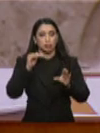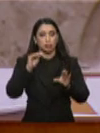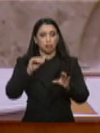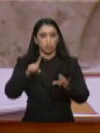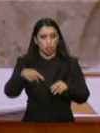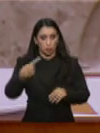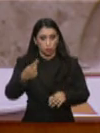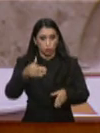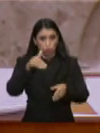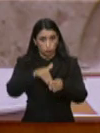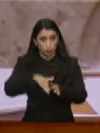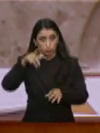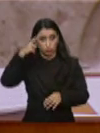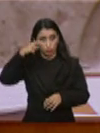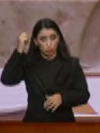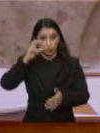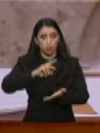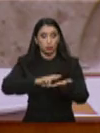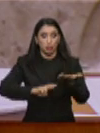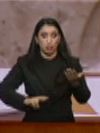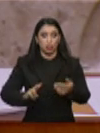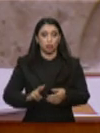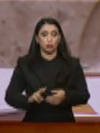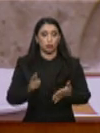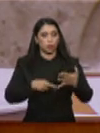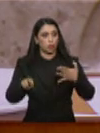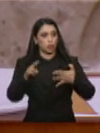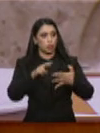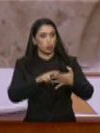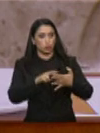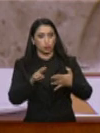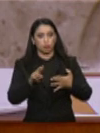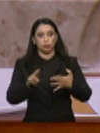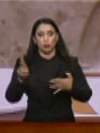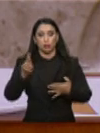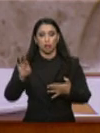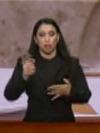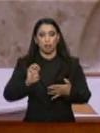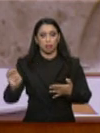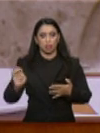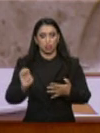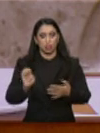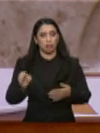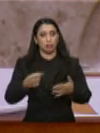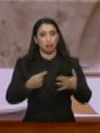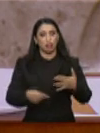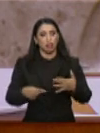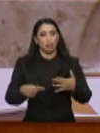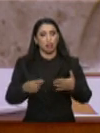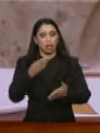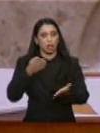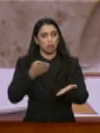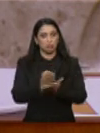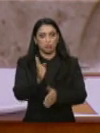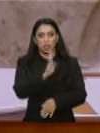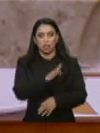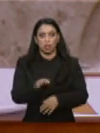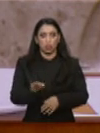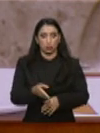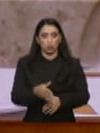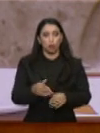Luiz Roberto, relator que negava provimento ao recurso extraordinário da União, no que foi acompanhado pelos ministros Edson